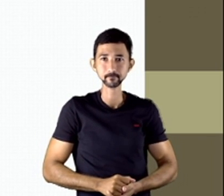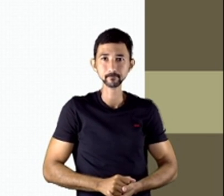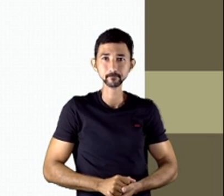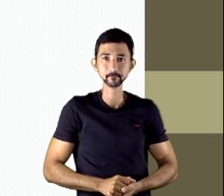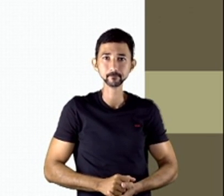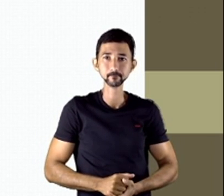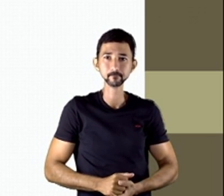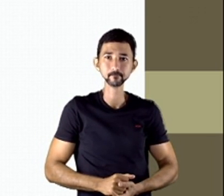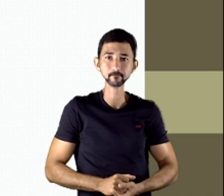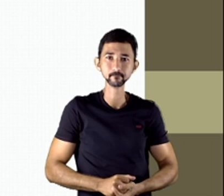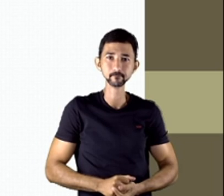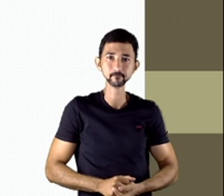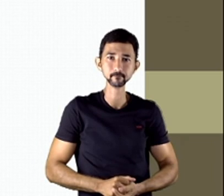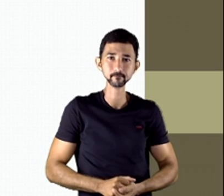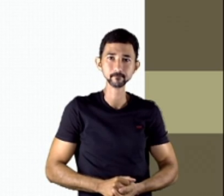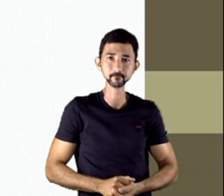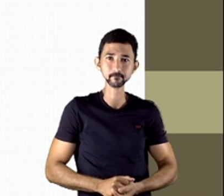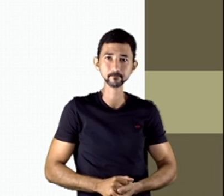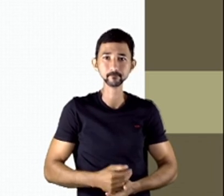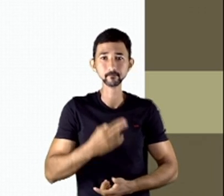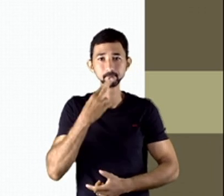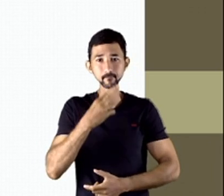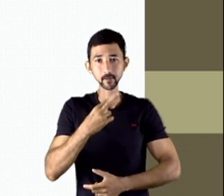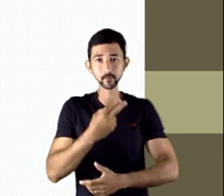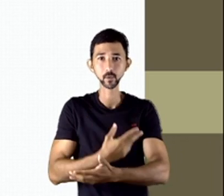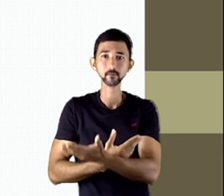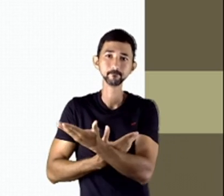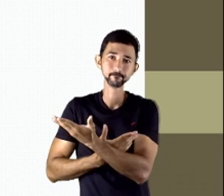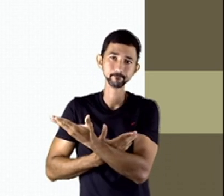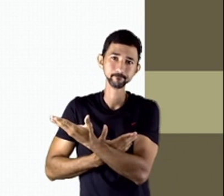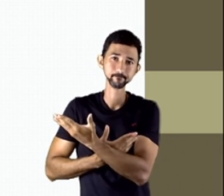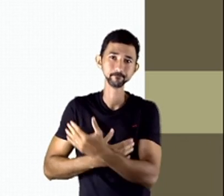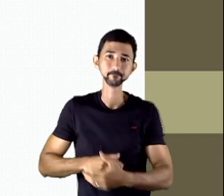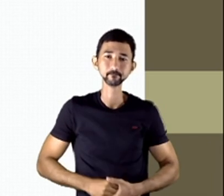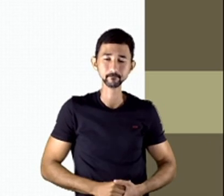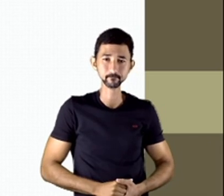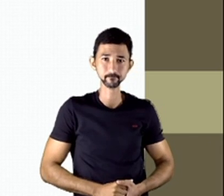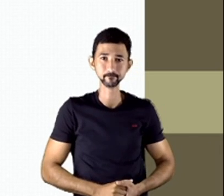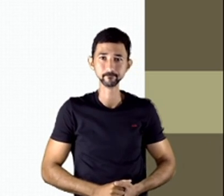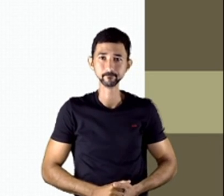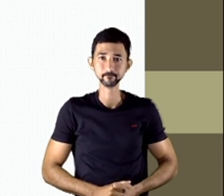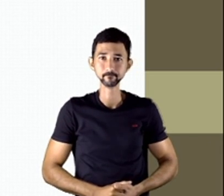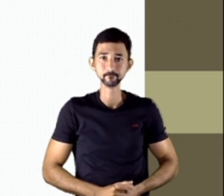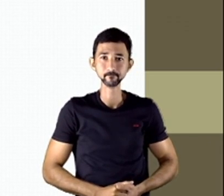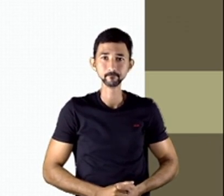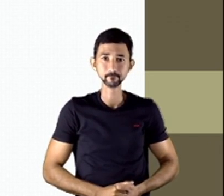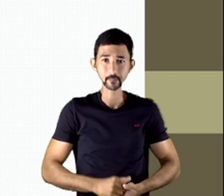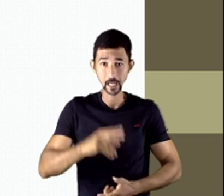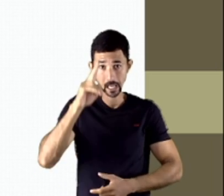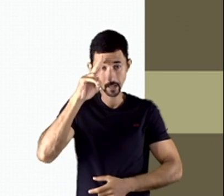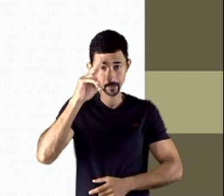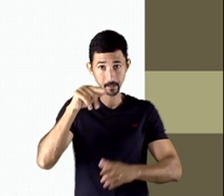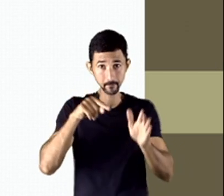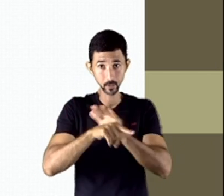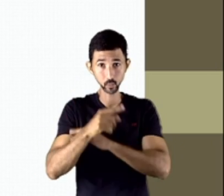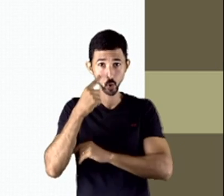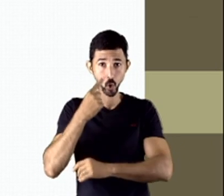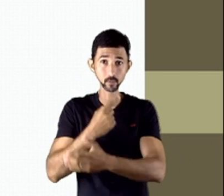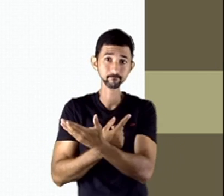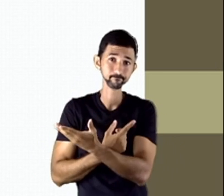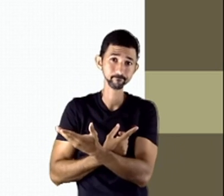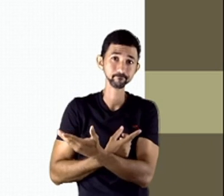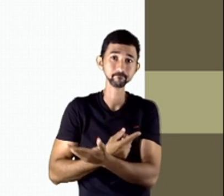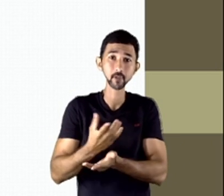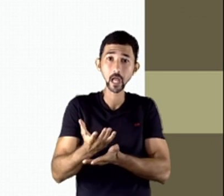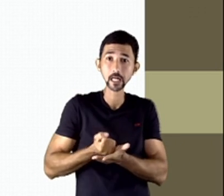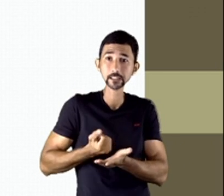tá? E aí, chegamos à seguinte conclusão. Só para relembrar a pergunta. A